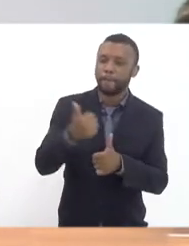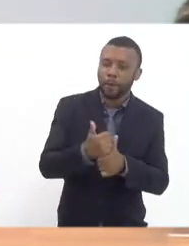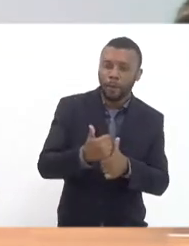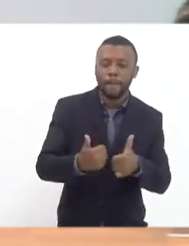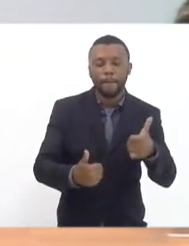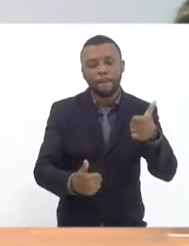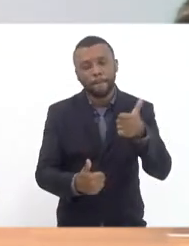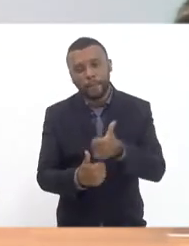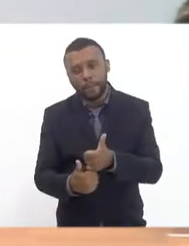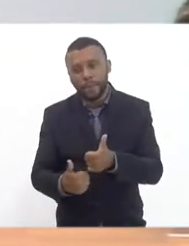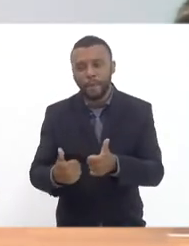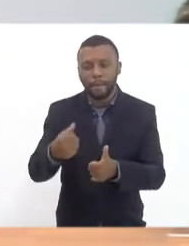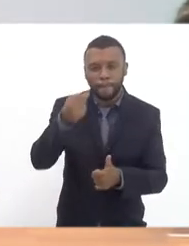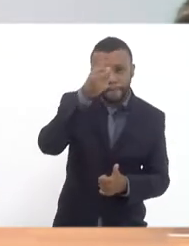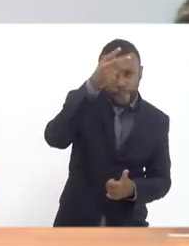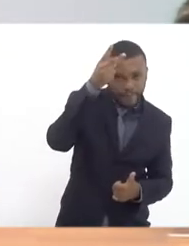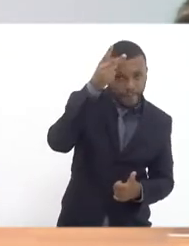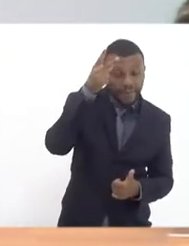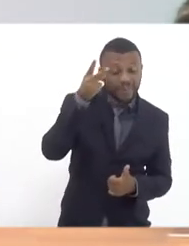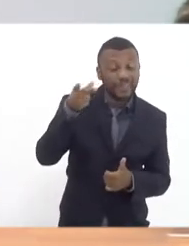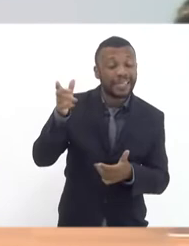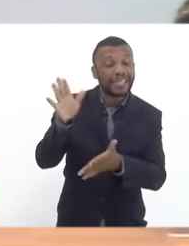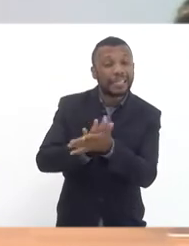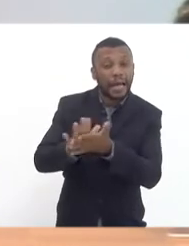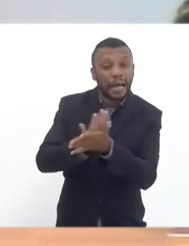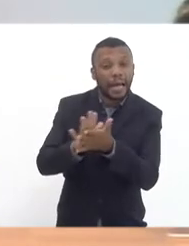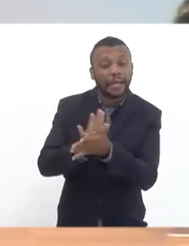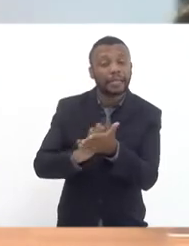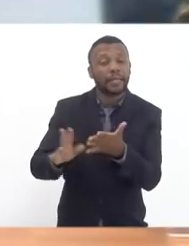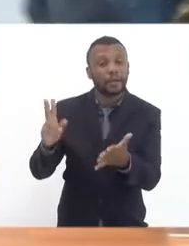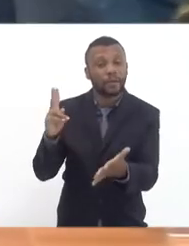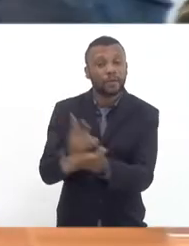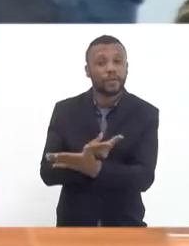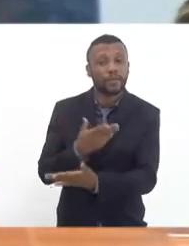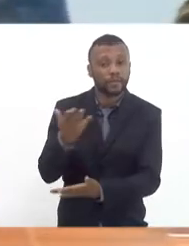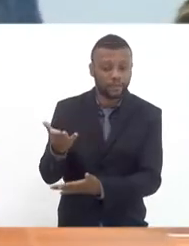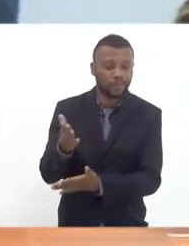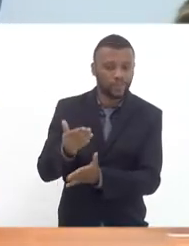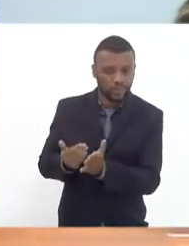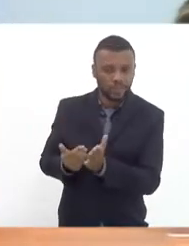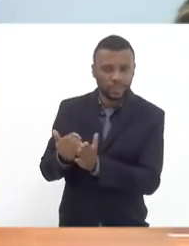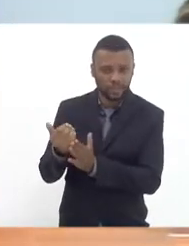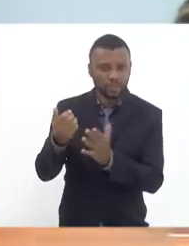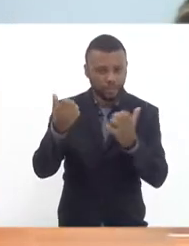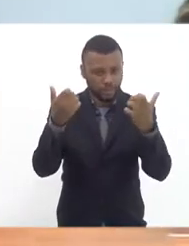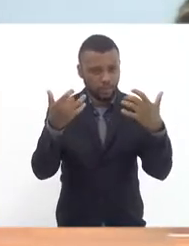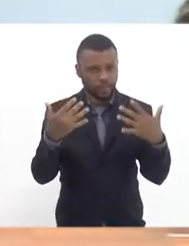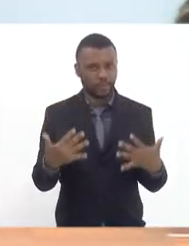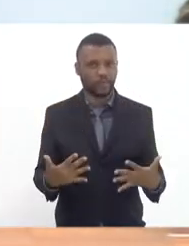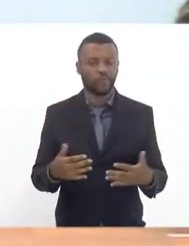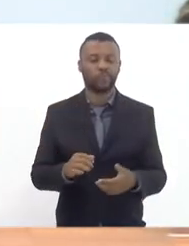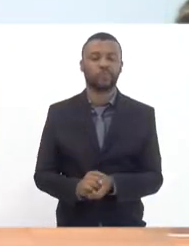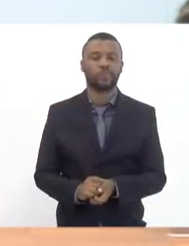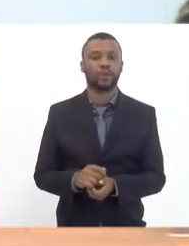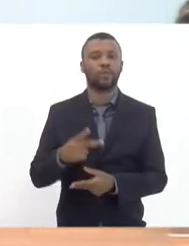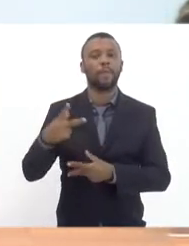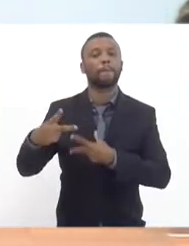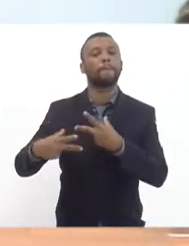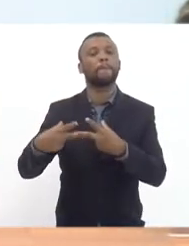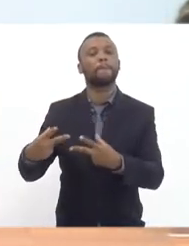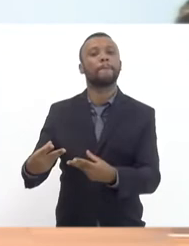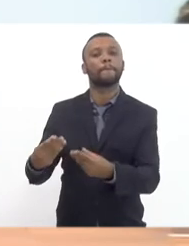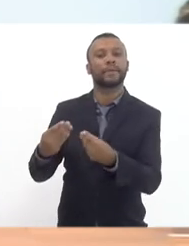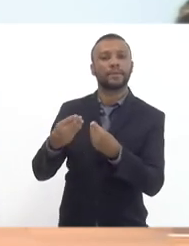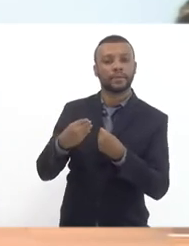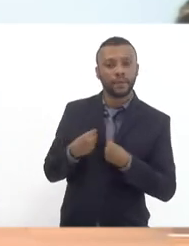nada acontecia naquele equipamento. E aí, como eu falei logo no início, eu fui presenteado quando